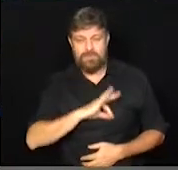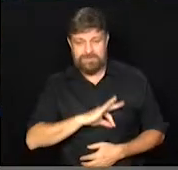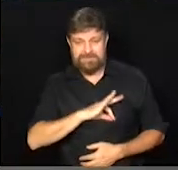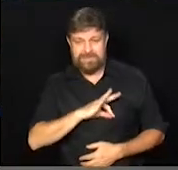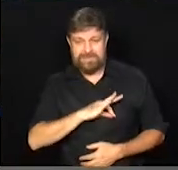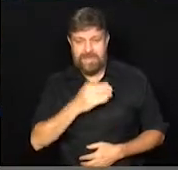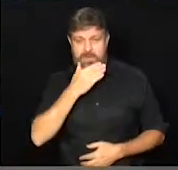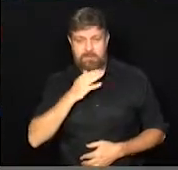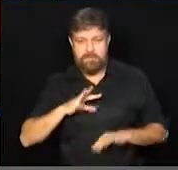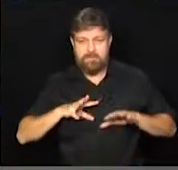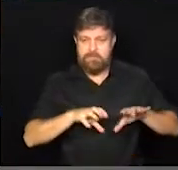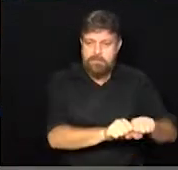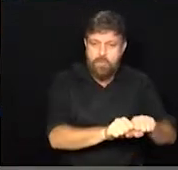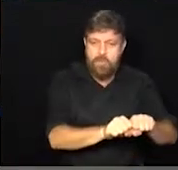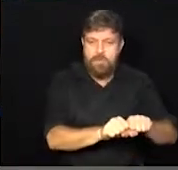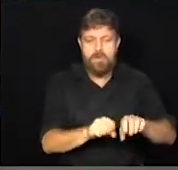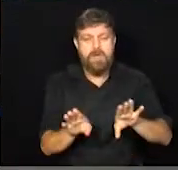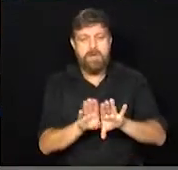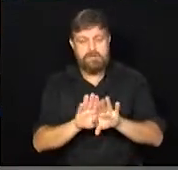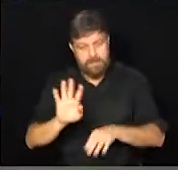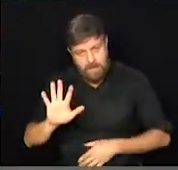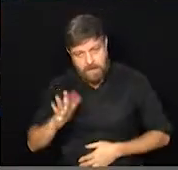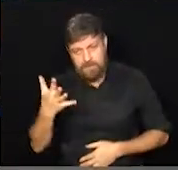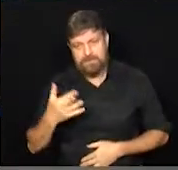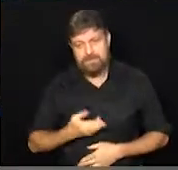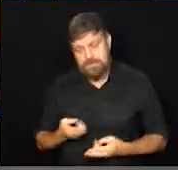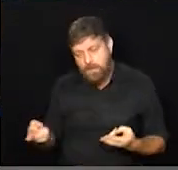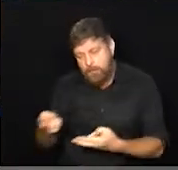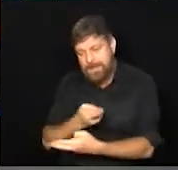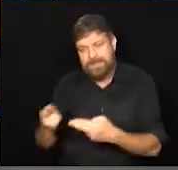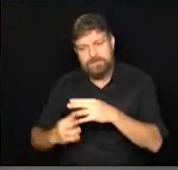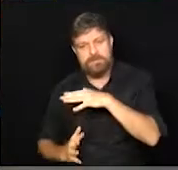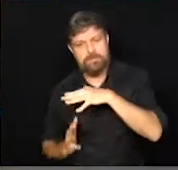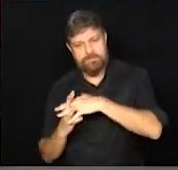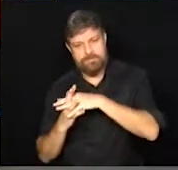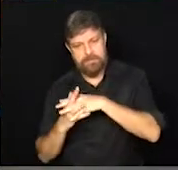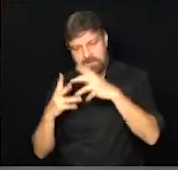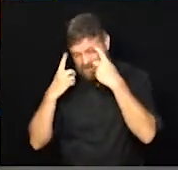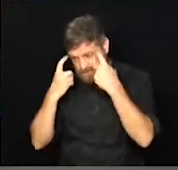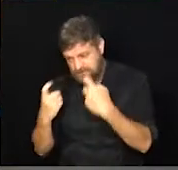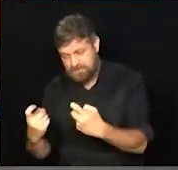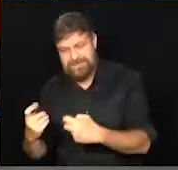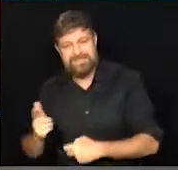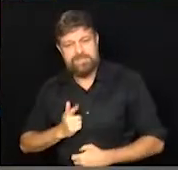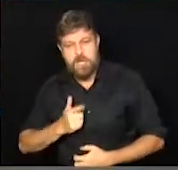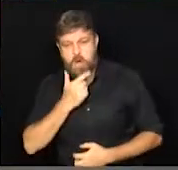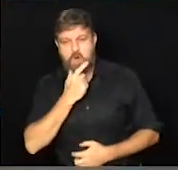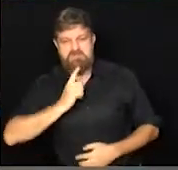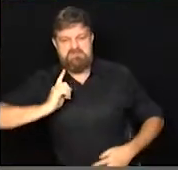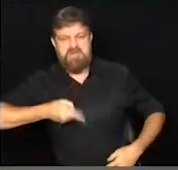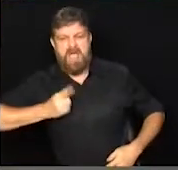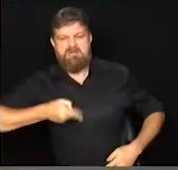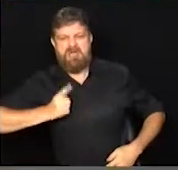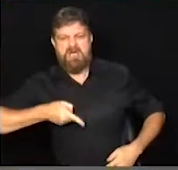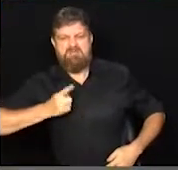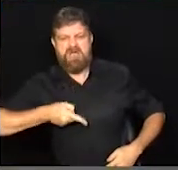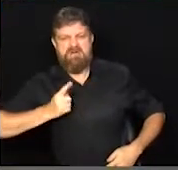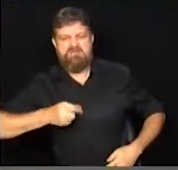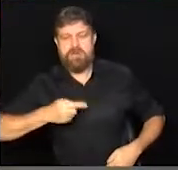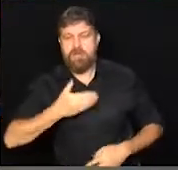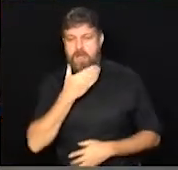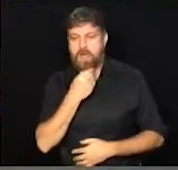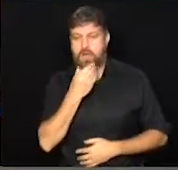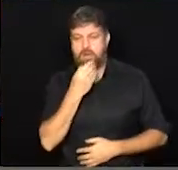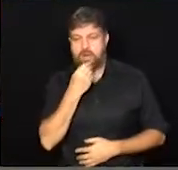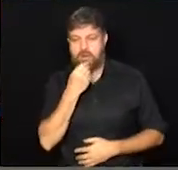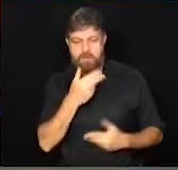os bens, e é muito comum numa relação abusiva, numa relação de violência, numa relação, o homem tomar